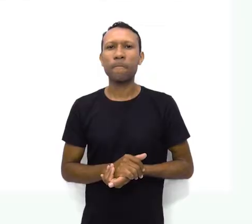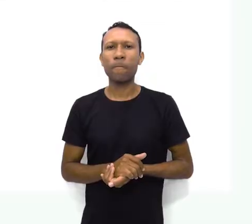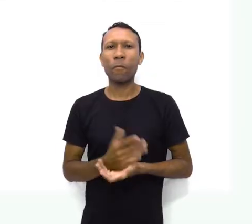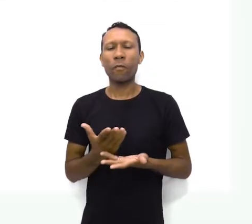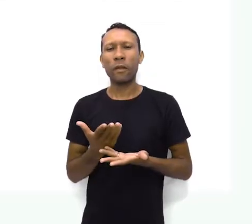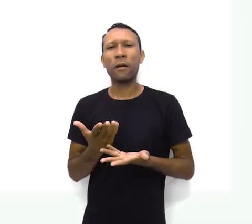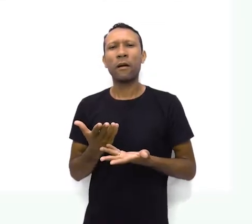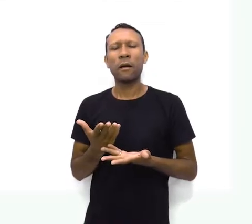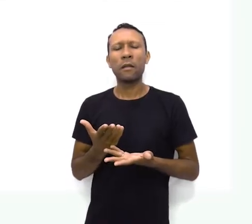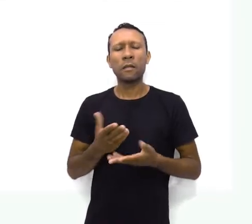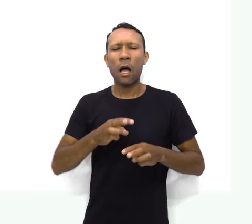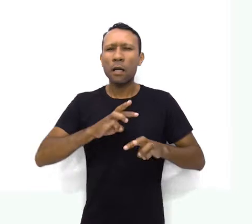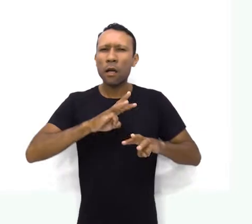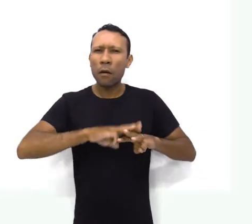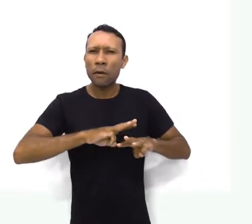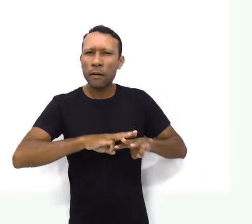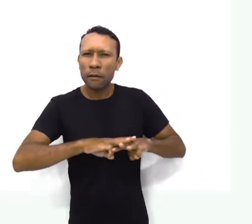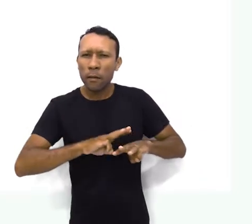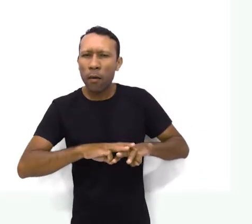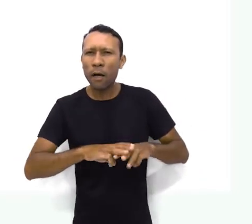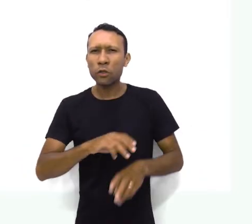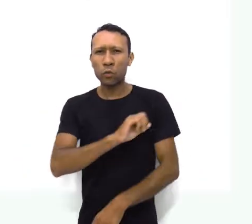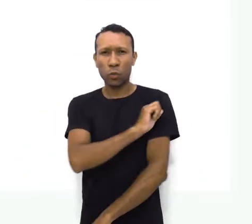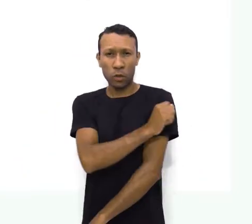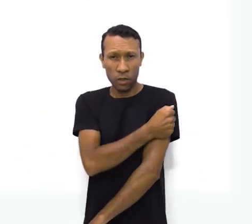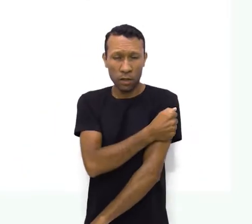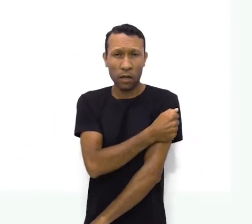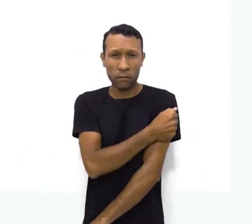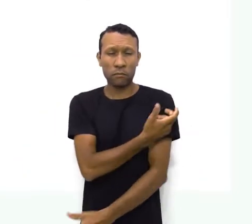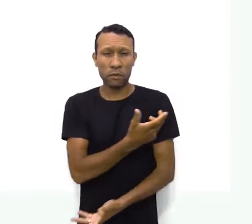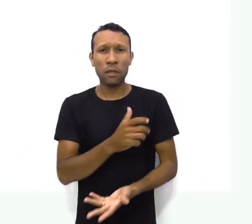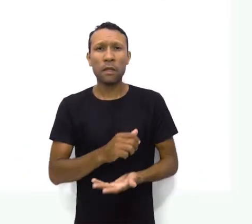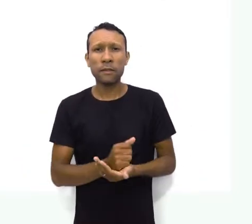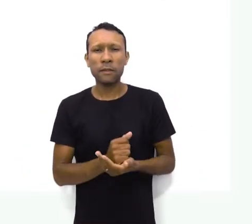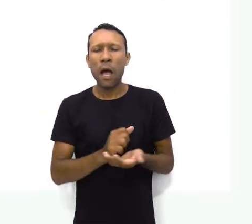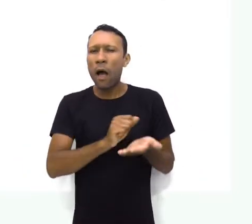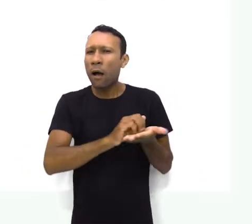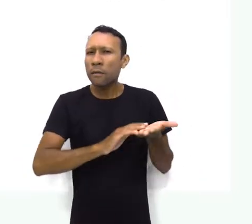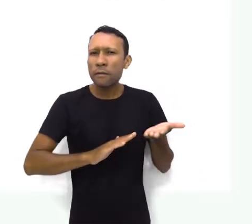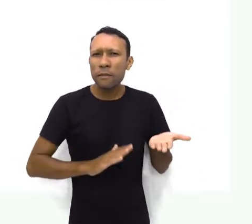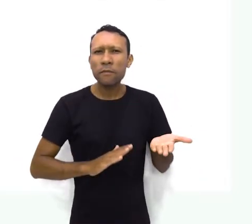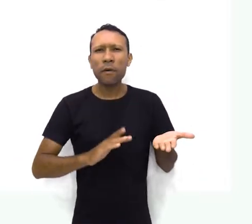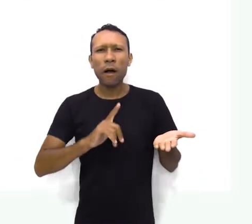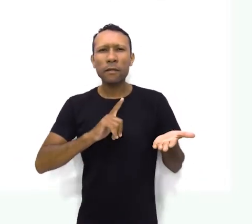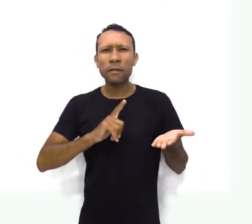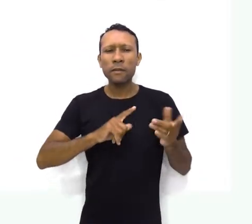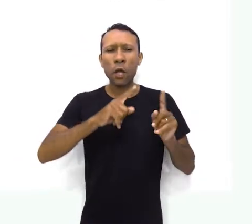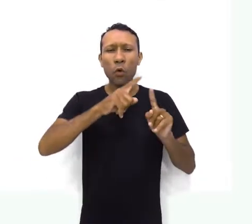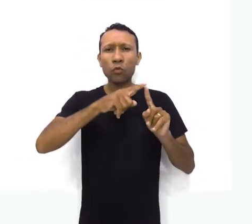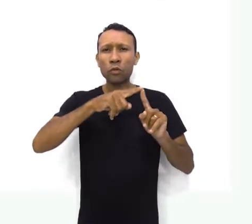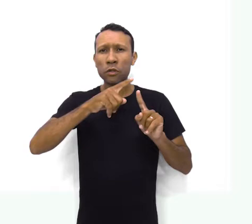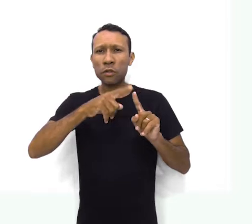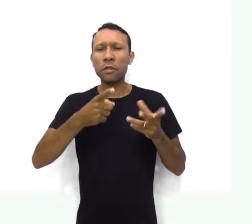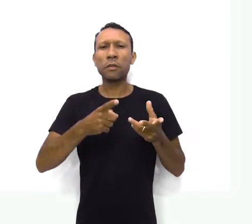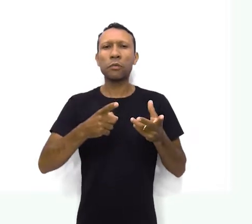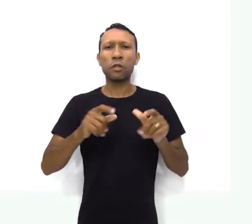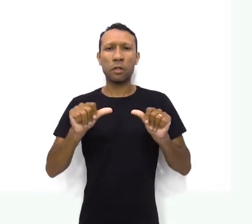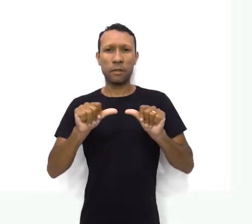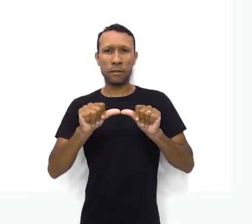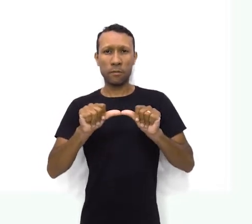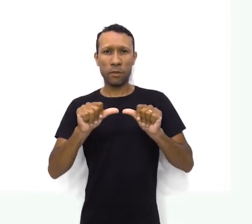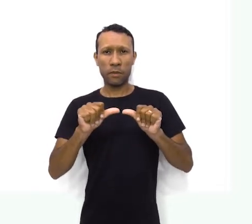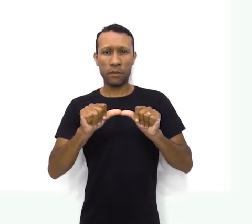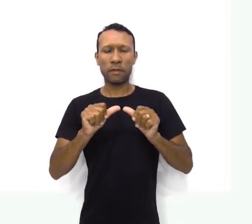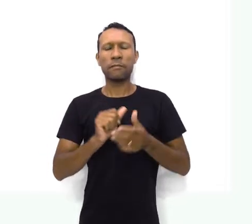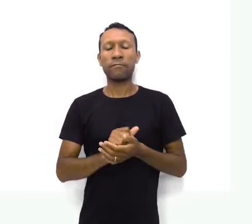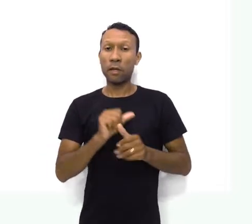Nas aulas remotas de matemática do 8º ano da Escola Landini Rocha, as atividades contemplam os tipos de simetria,